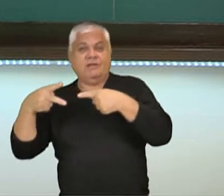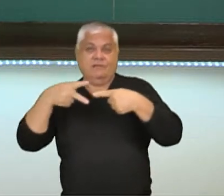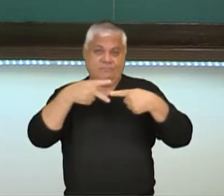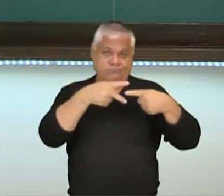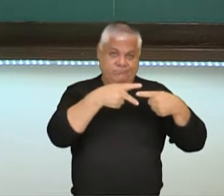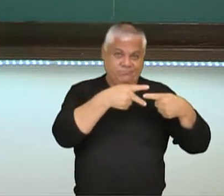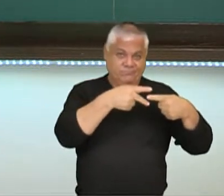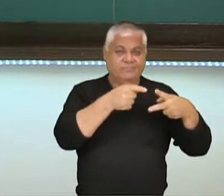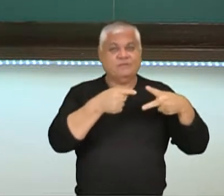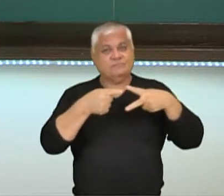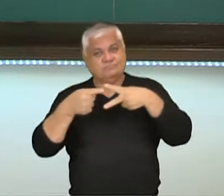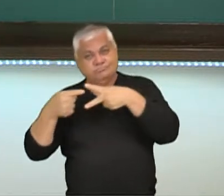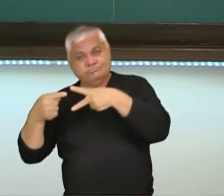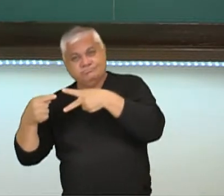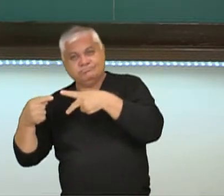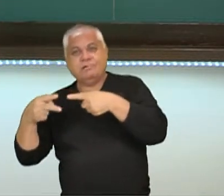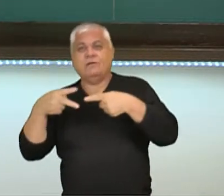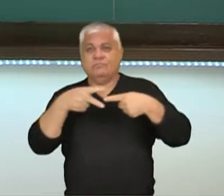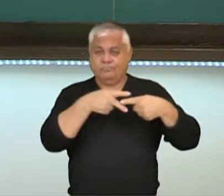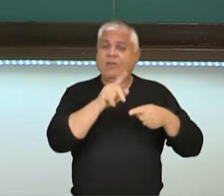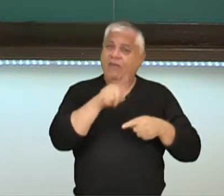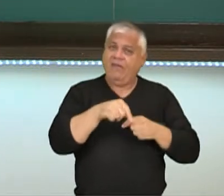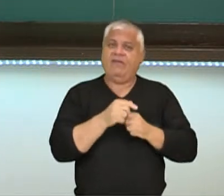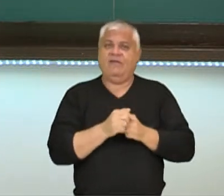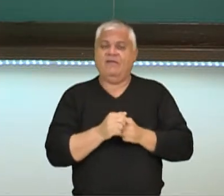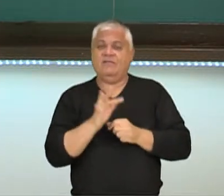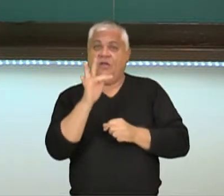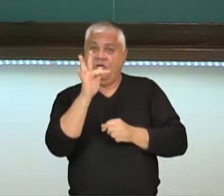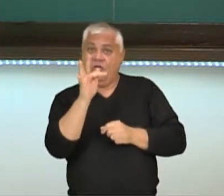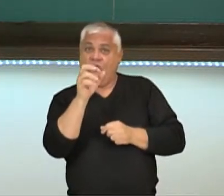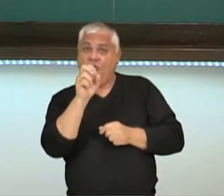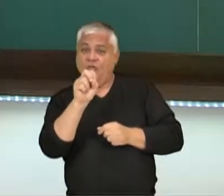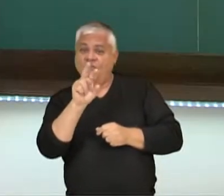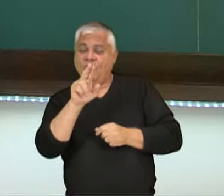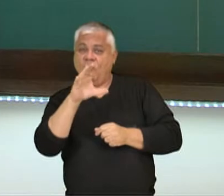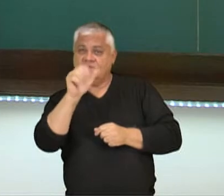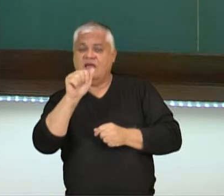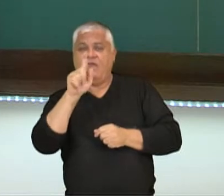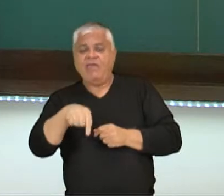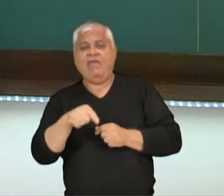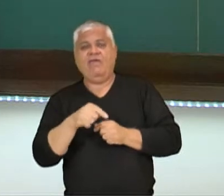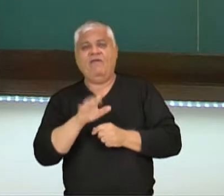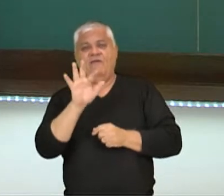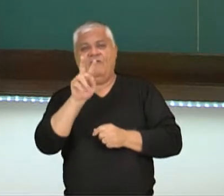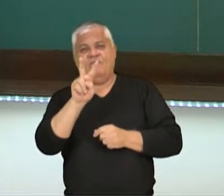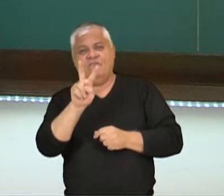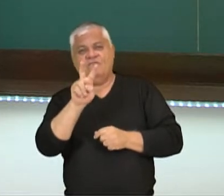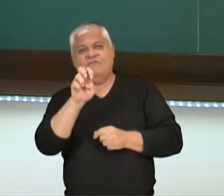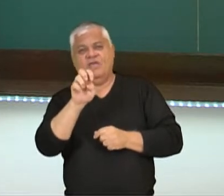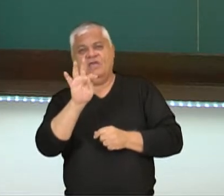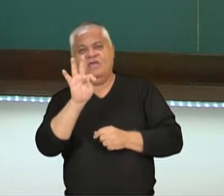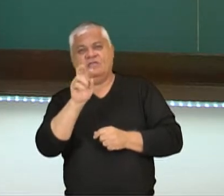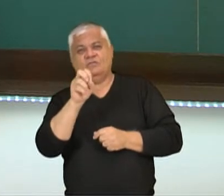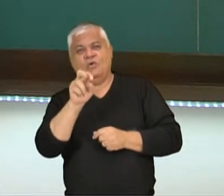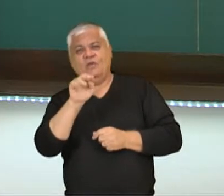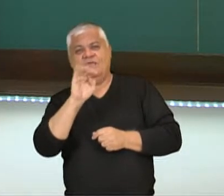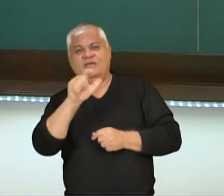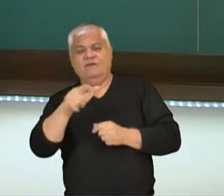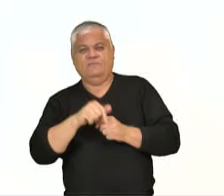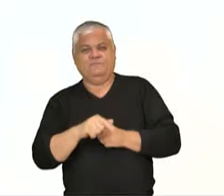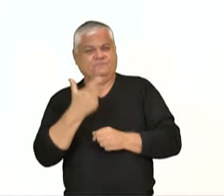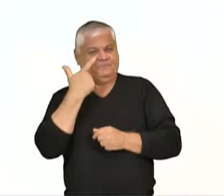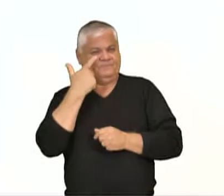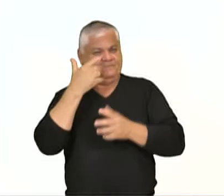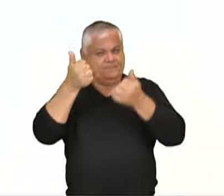medida vetorial. Professor, mas eu não lembro o que é vetor. Vem para cá, uma grandeza vetorial. Vamos